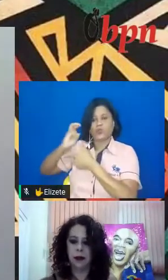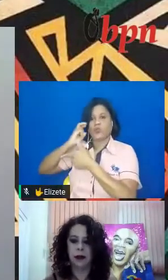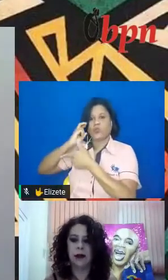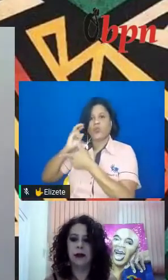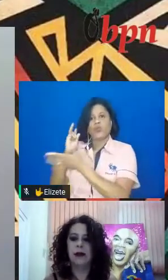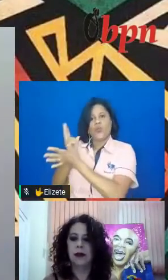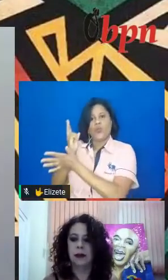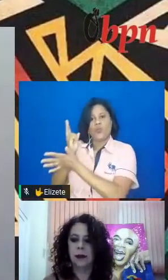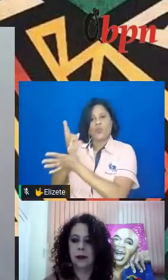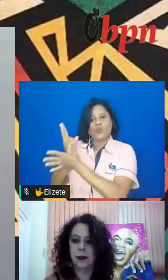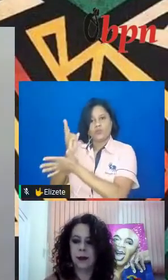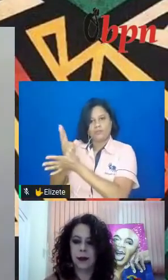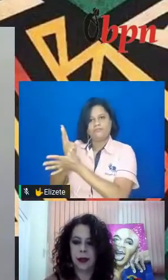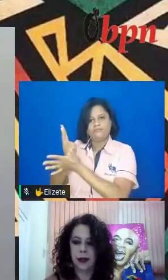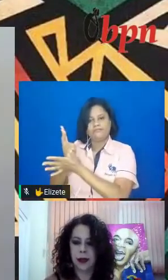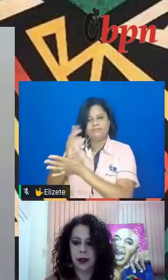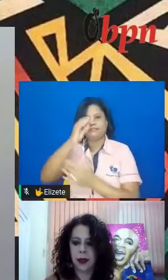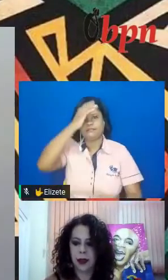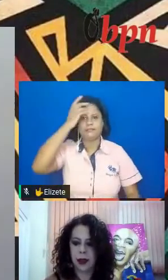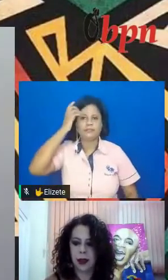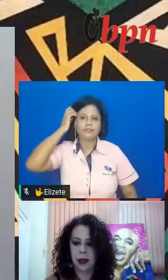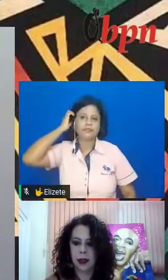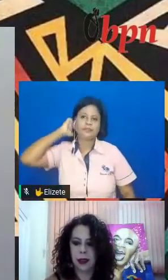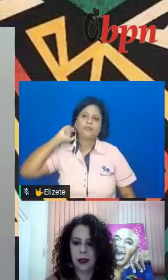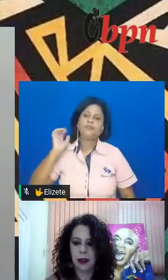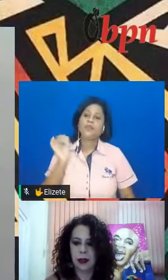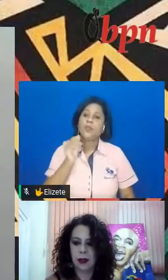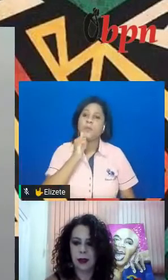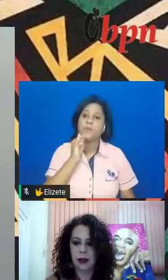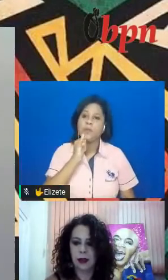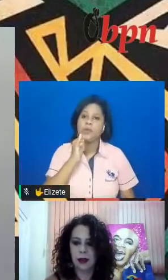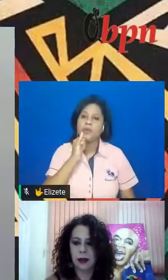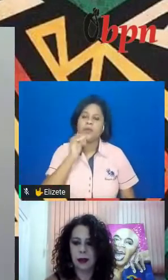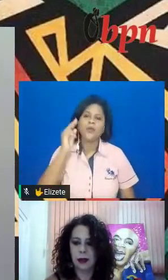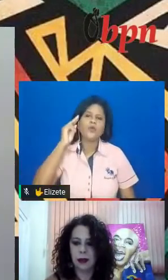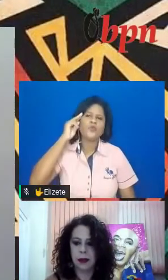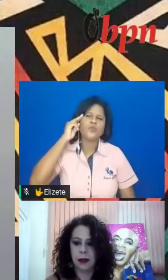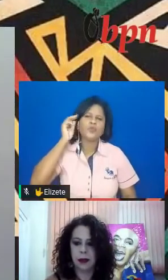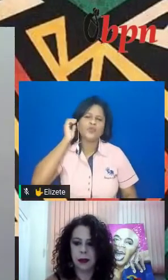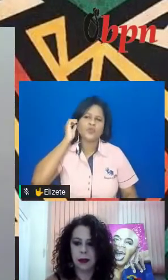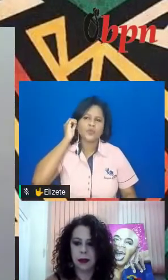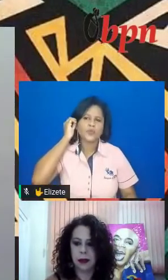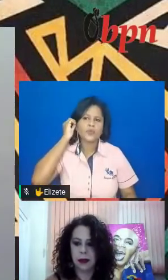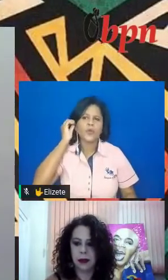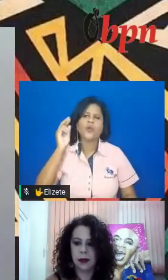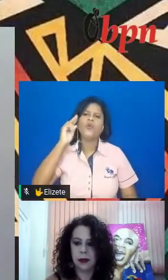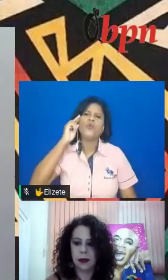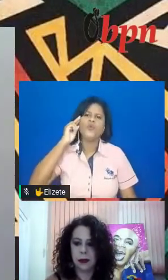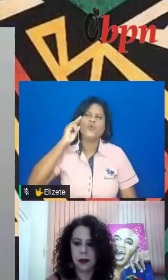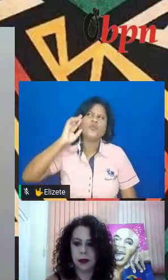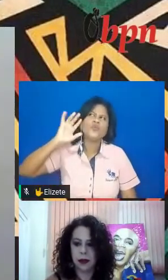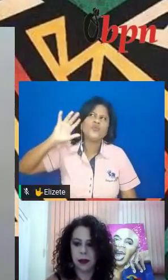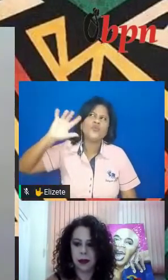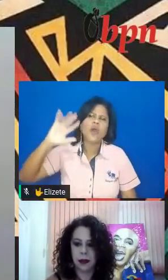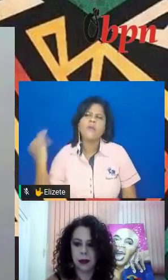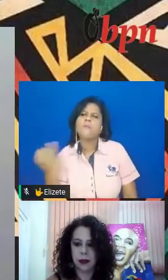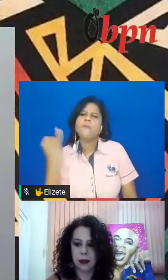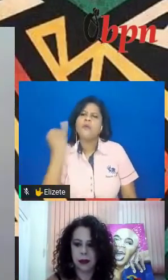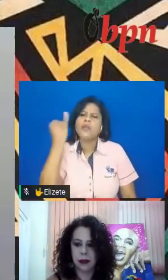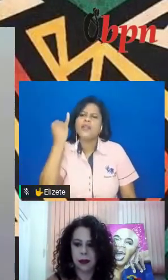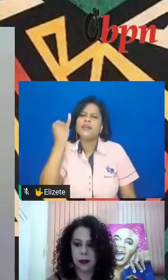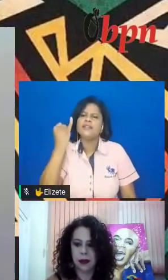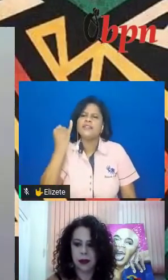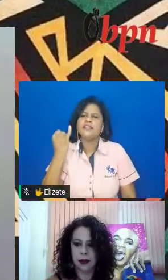esses sinais, né? E, por exemplo, o sonho é tão importante que determinadas culturas, se